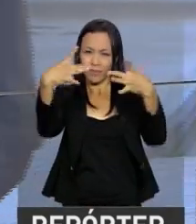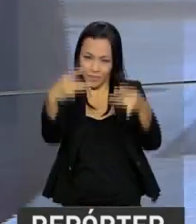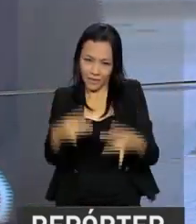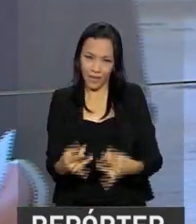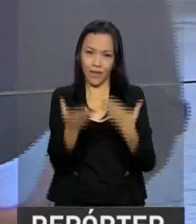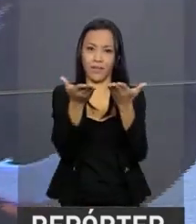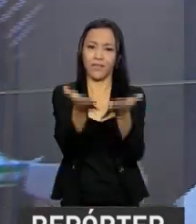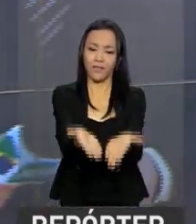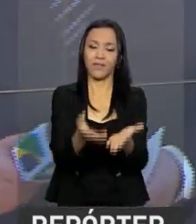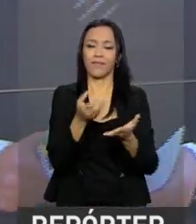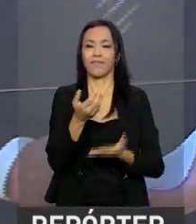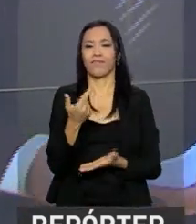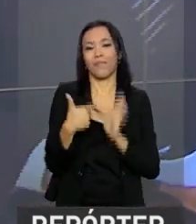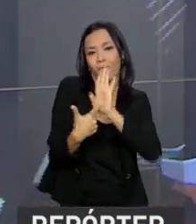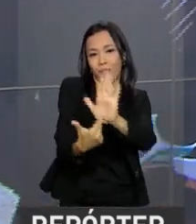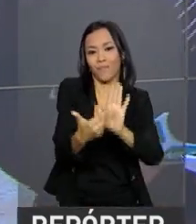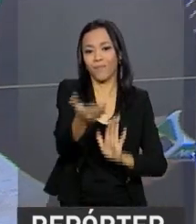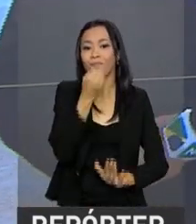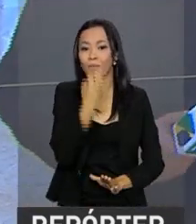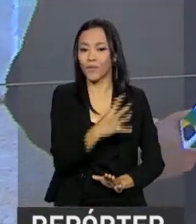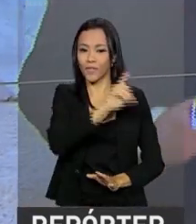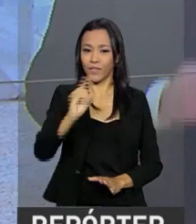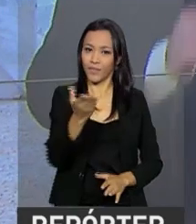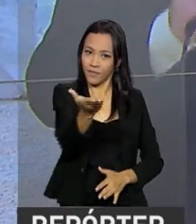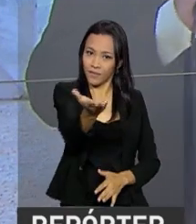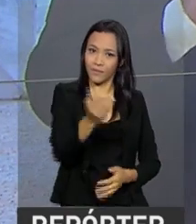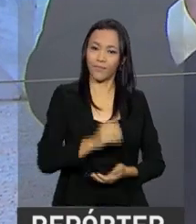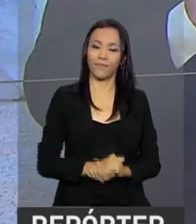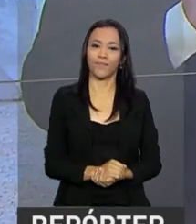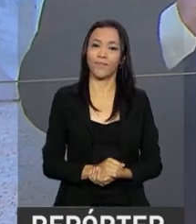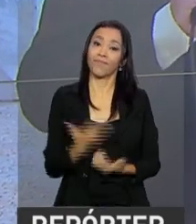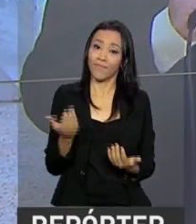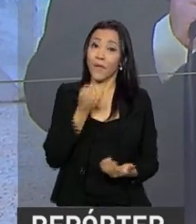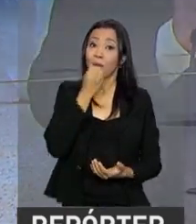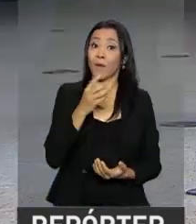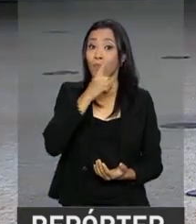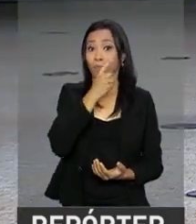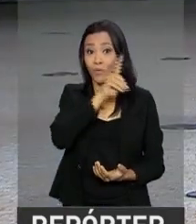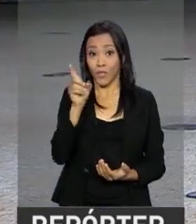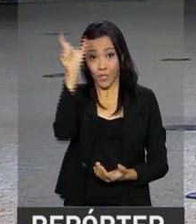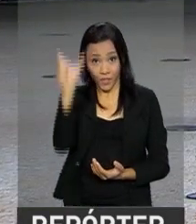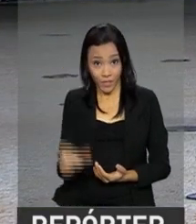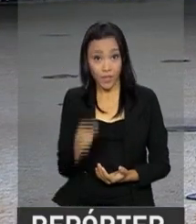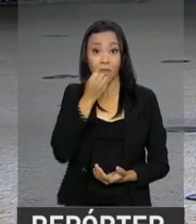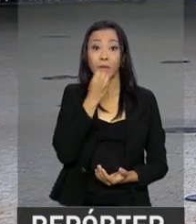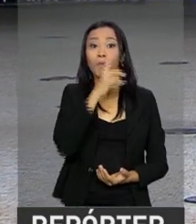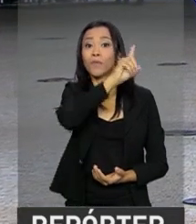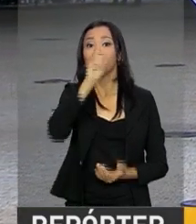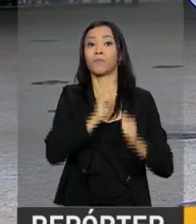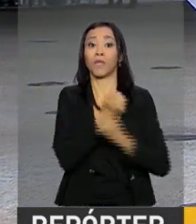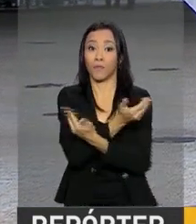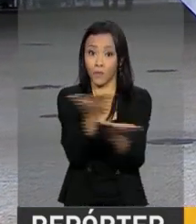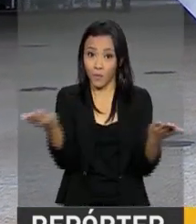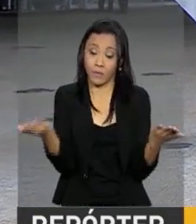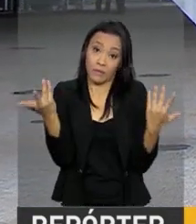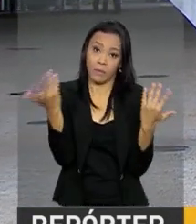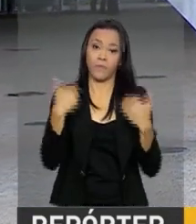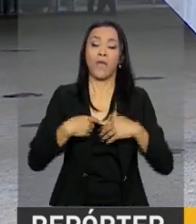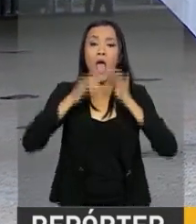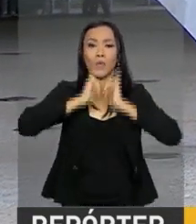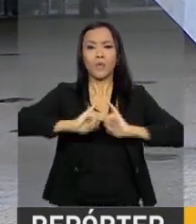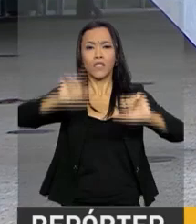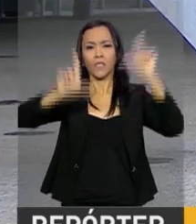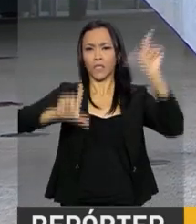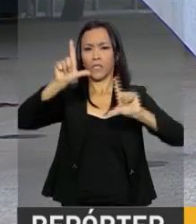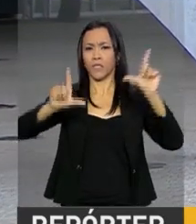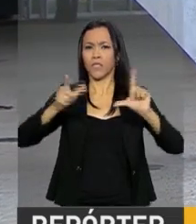gente os detalhes ao vivo. Bom dia, João Pedro. Oi, Zé Luiz, bom dia para você também, bom dia a todos. Pois é, esse pronunciamento